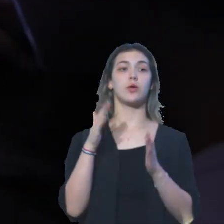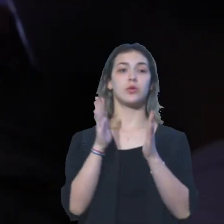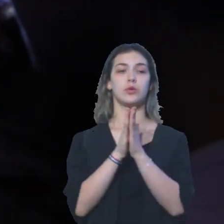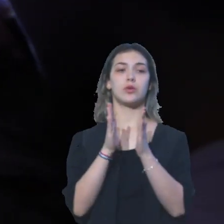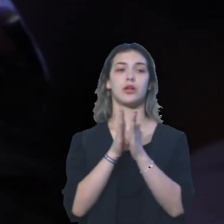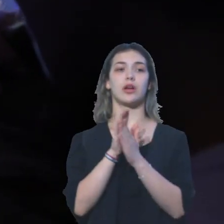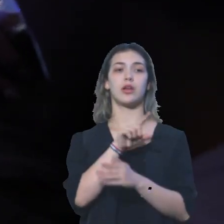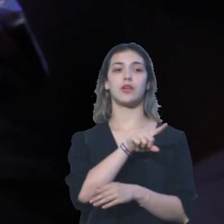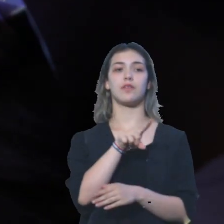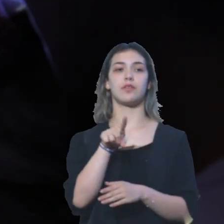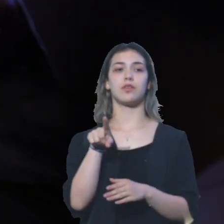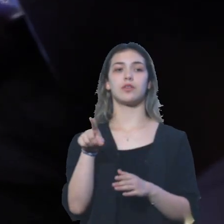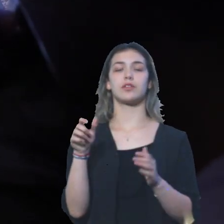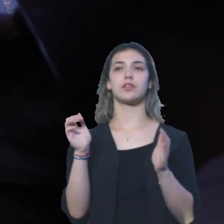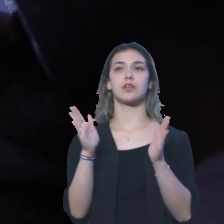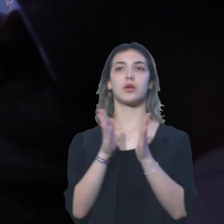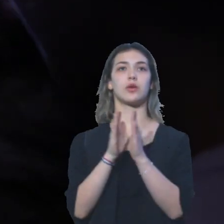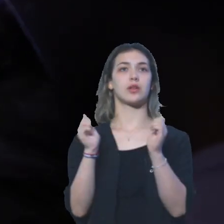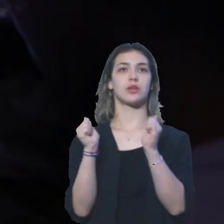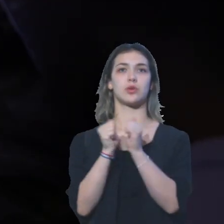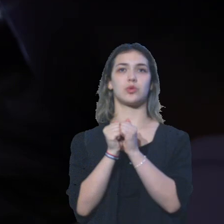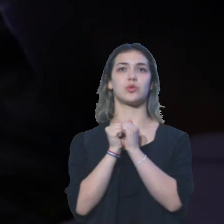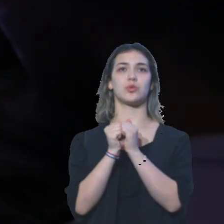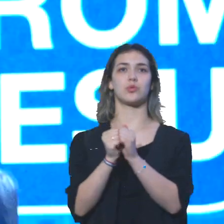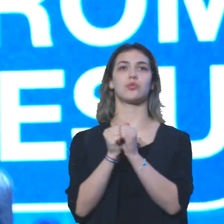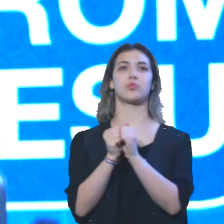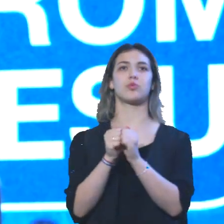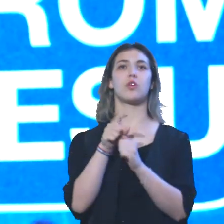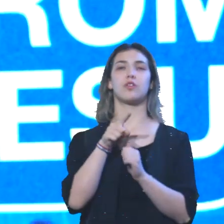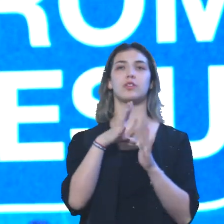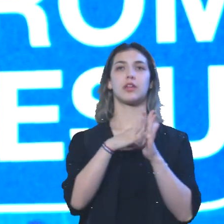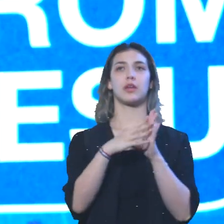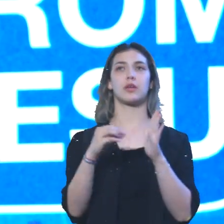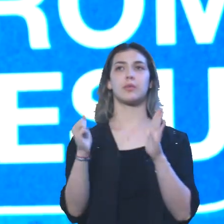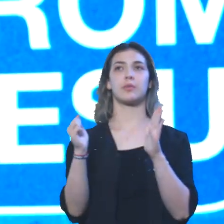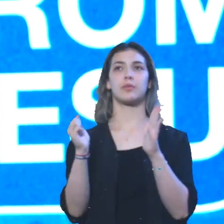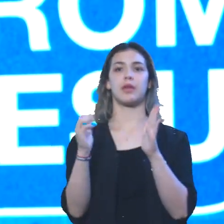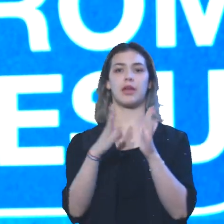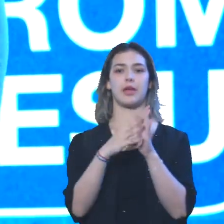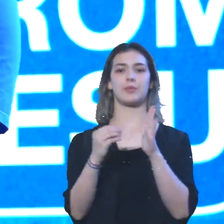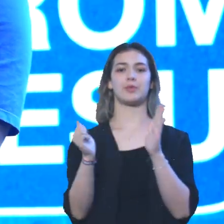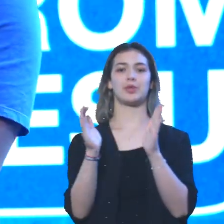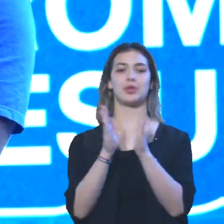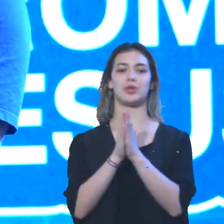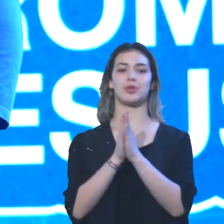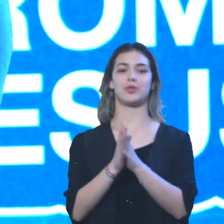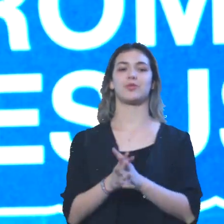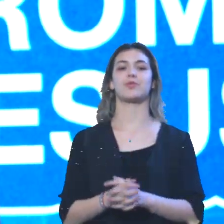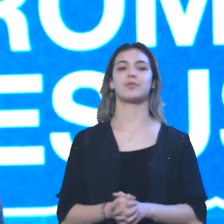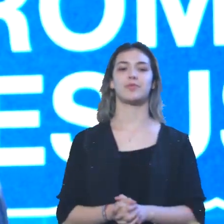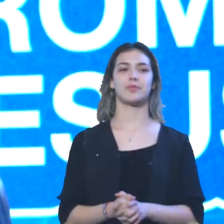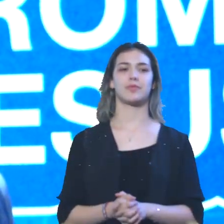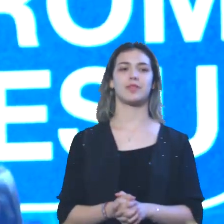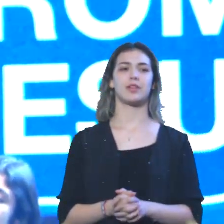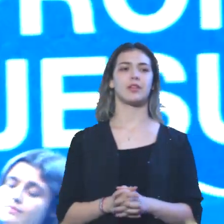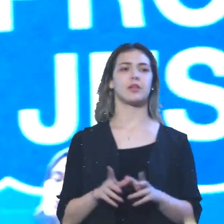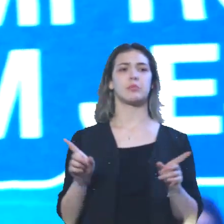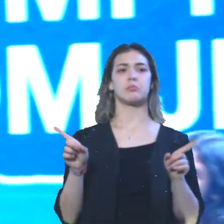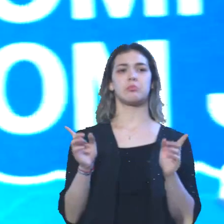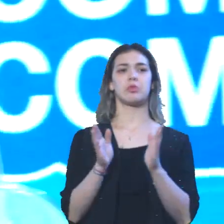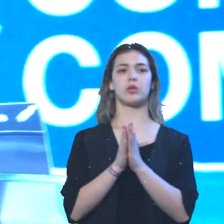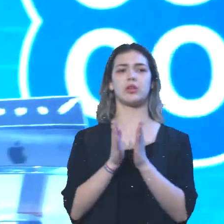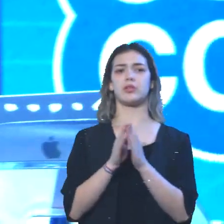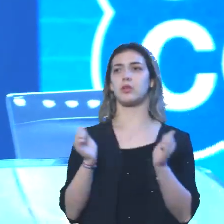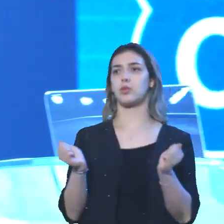oração. E você vai repetir essa oração comigo. Ela não é mágica. Ela não é...